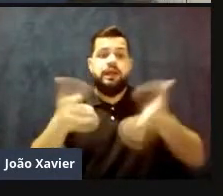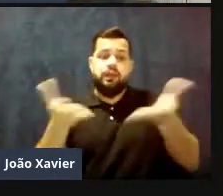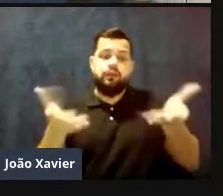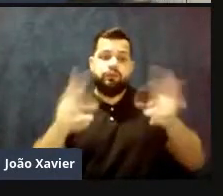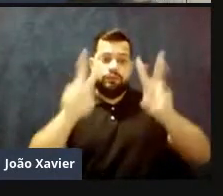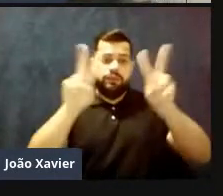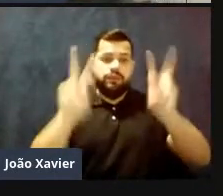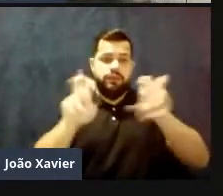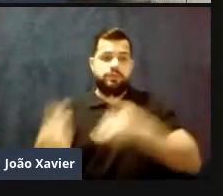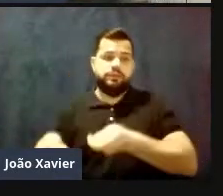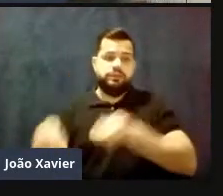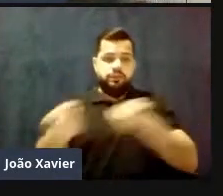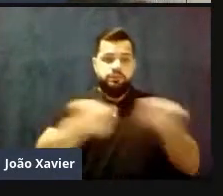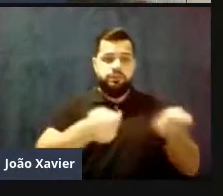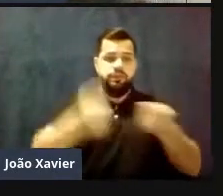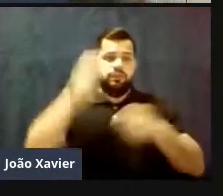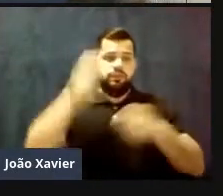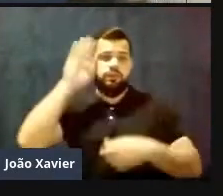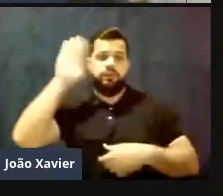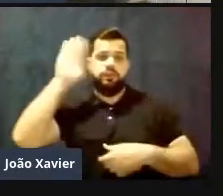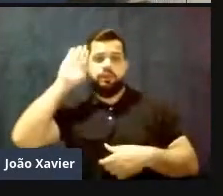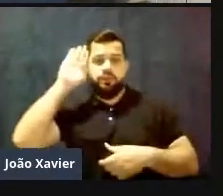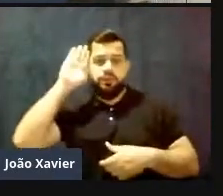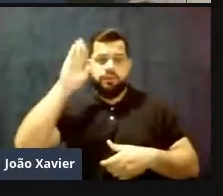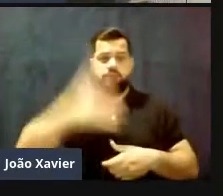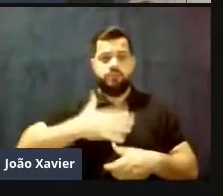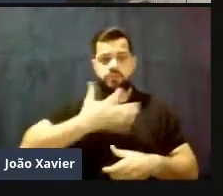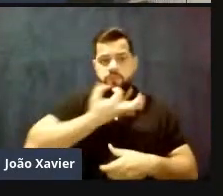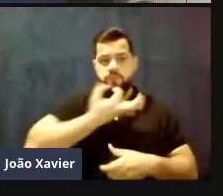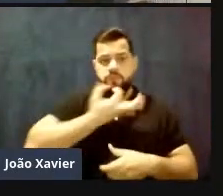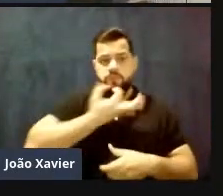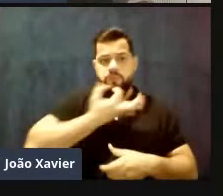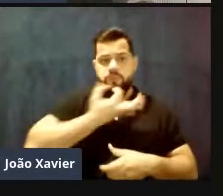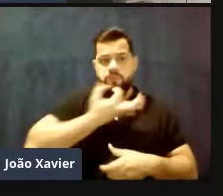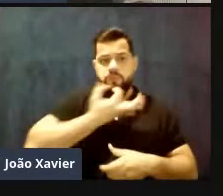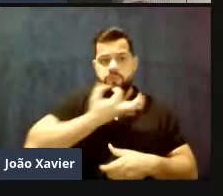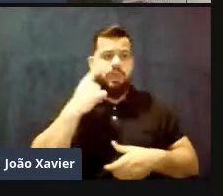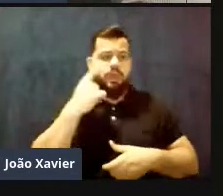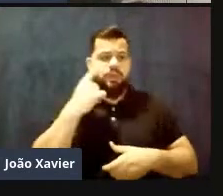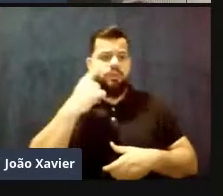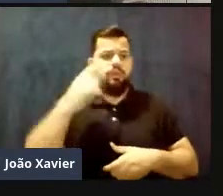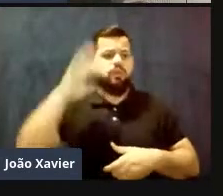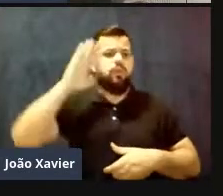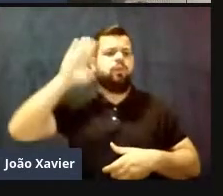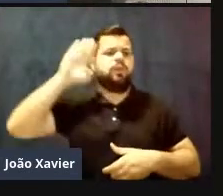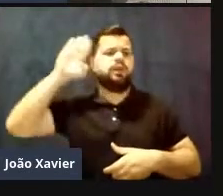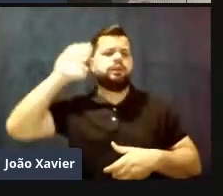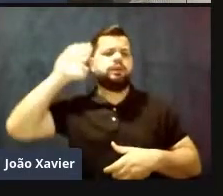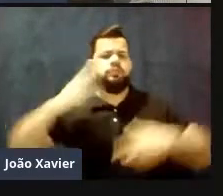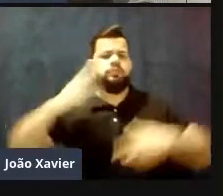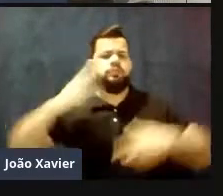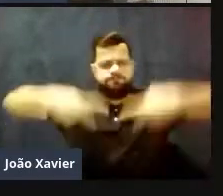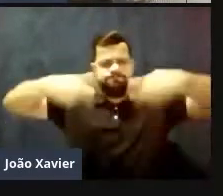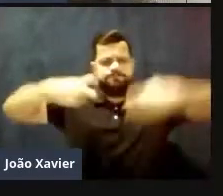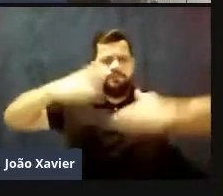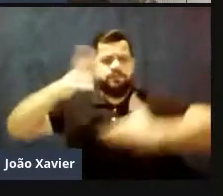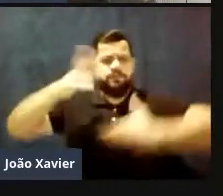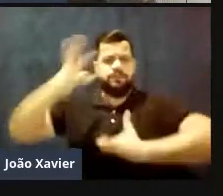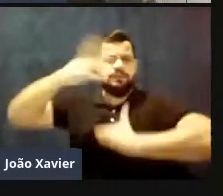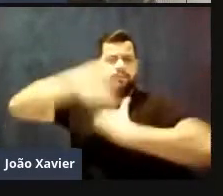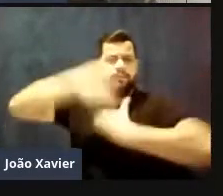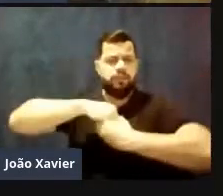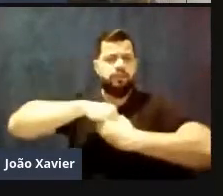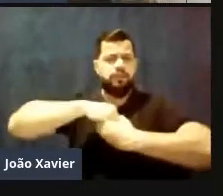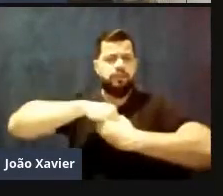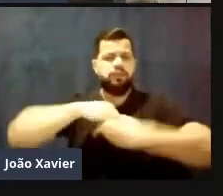interessante você fazer uma fala de maneira que o aluno consiga se visualizar dentro desse processo, ele consiga se enxergar enquanto um dos futuros profissionais que